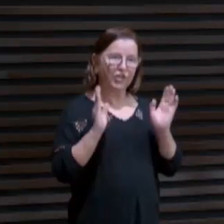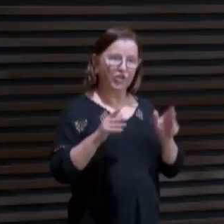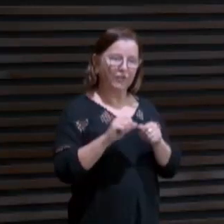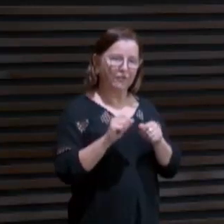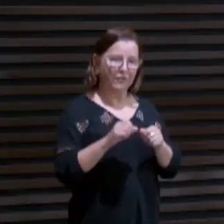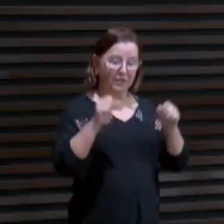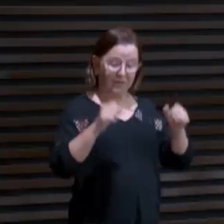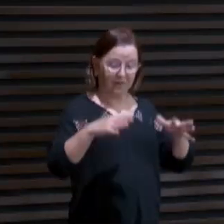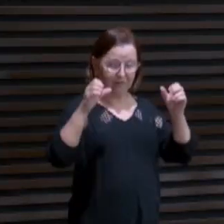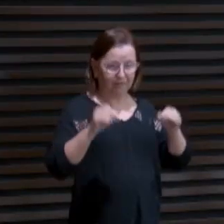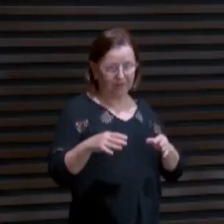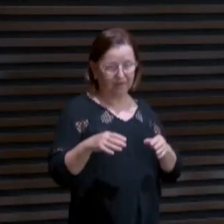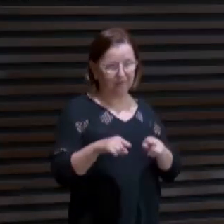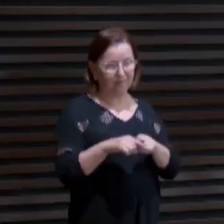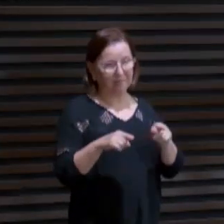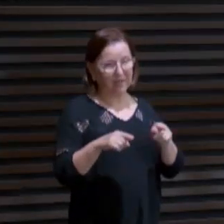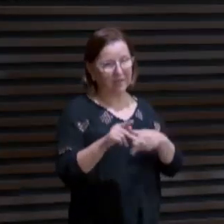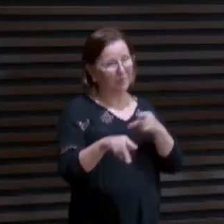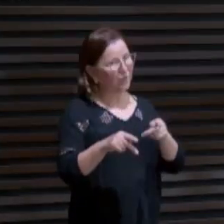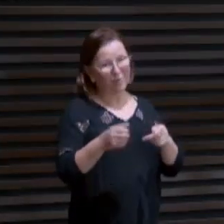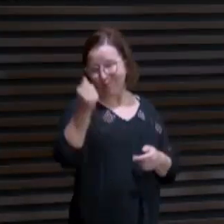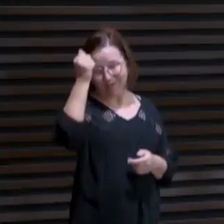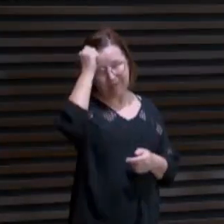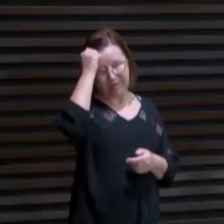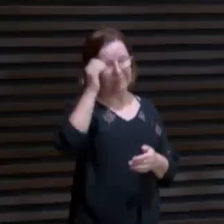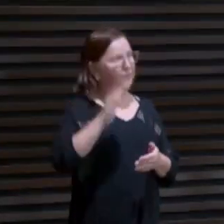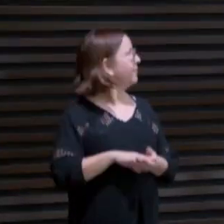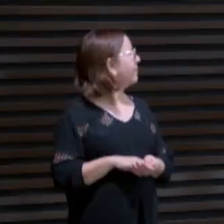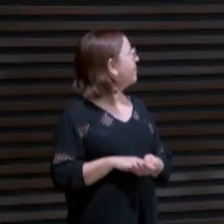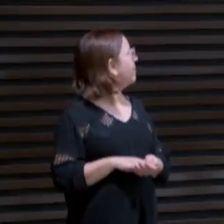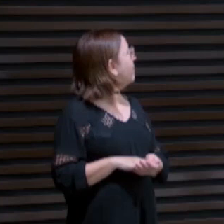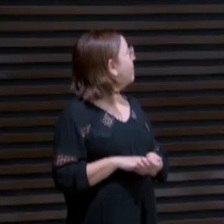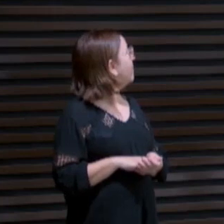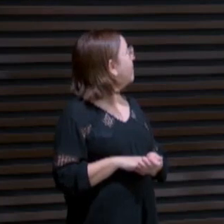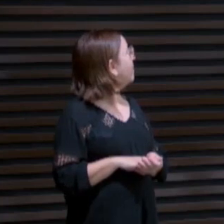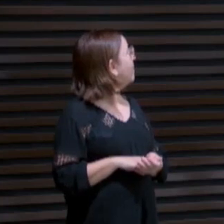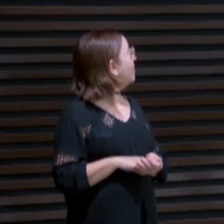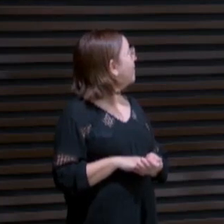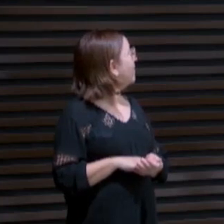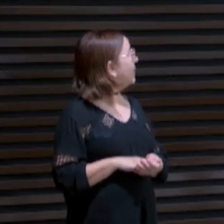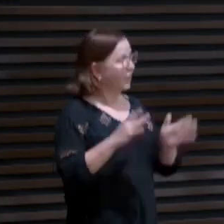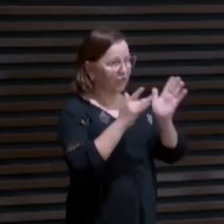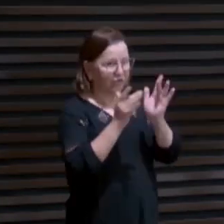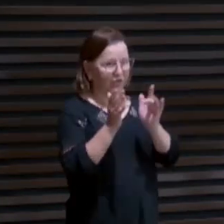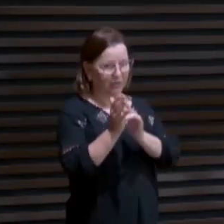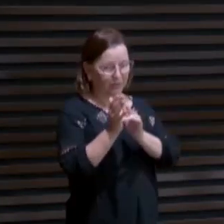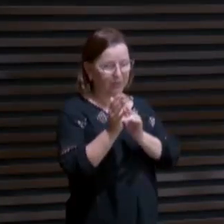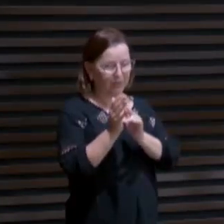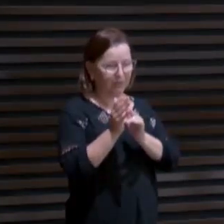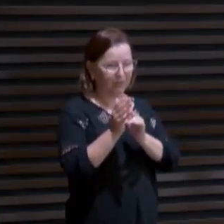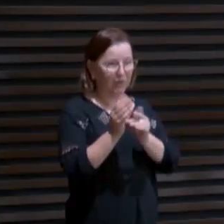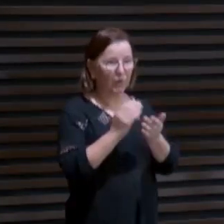não se terem arrependido. Volta aqui. Volta para o versículo. Passou então Jesus a increpar. O